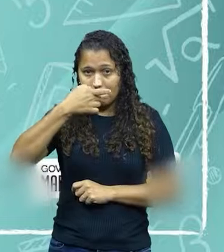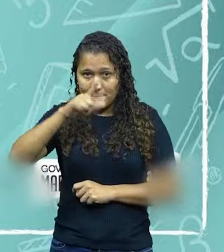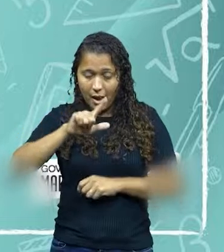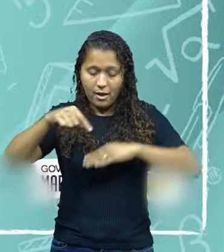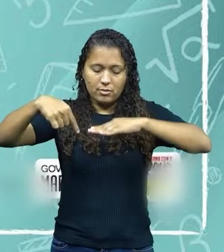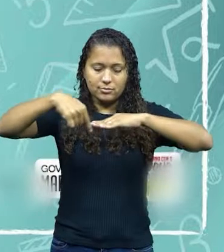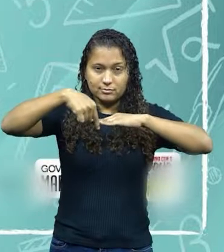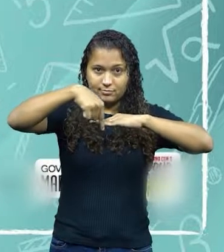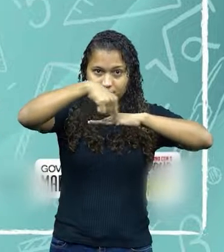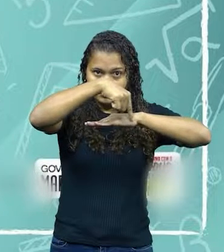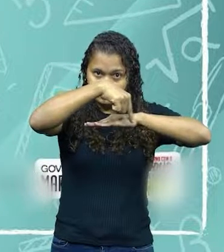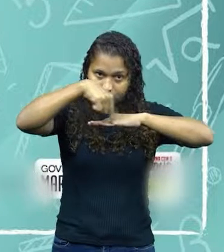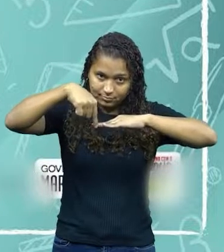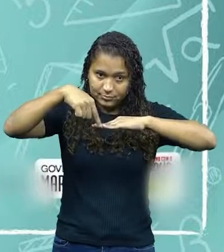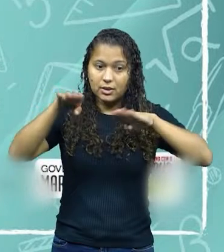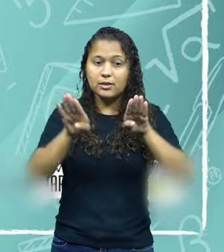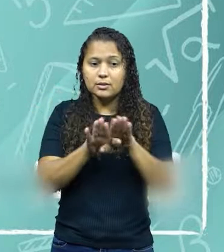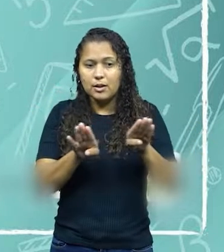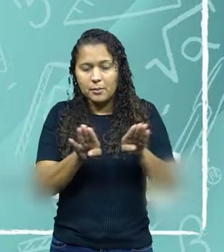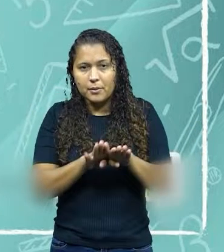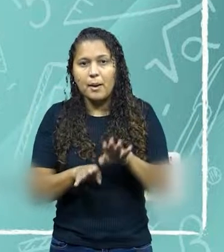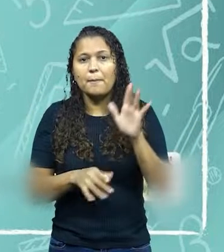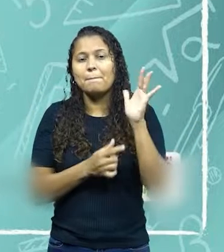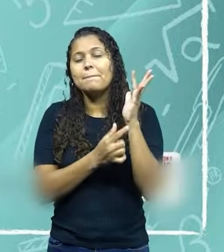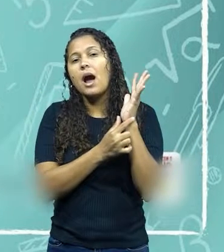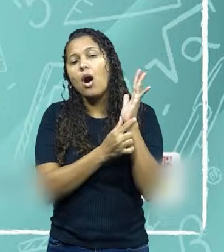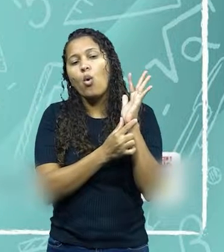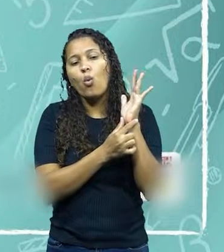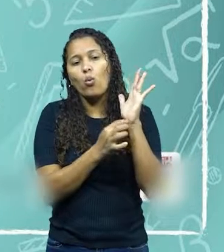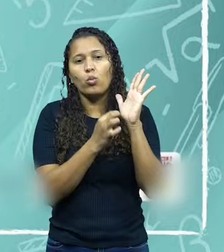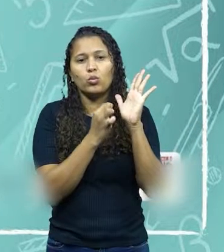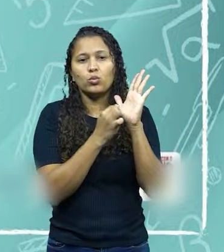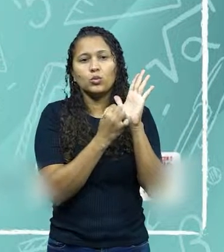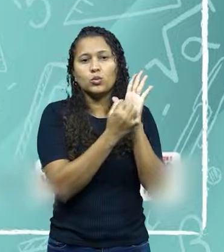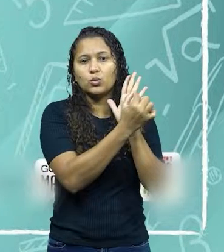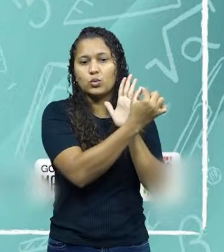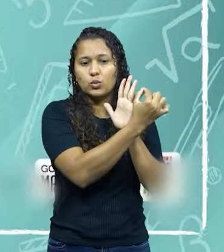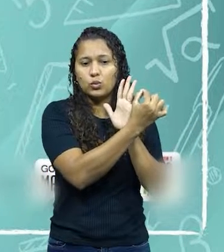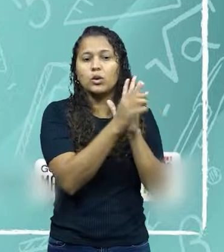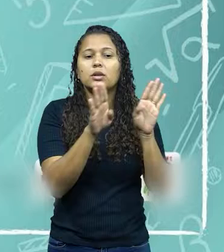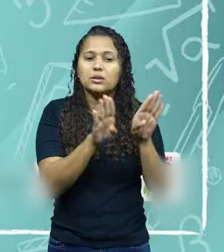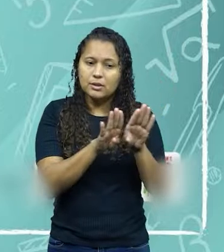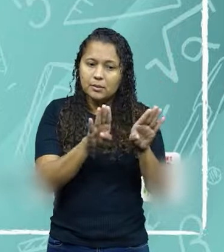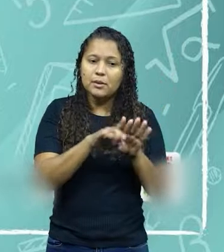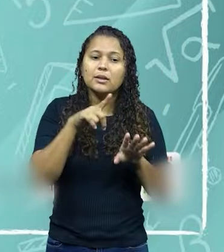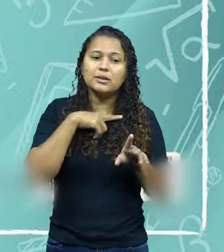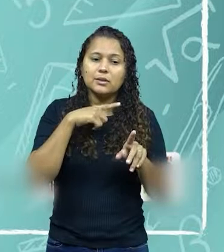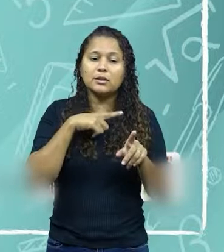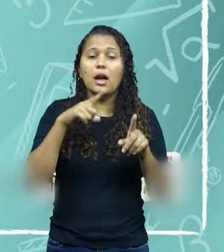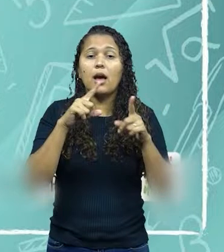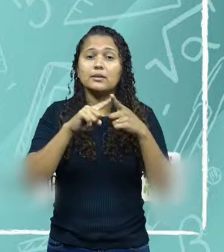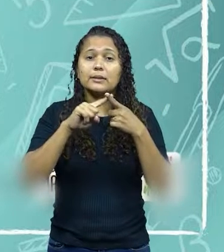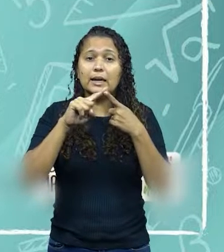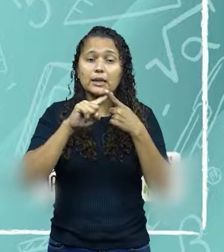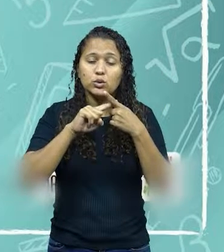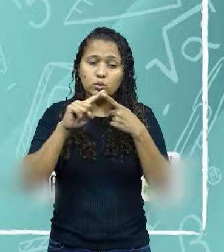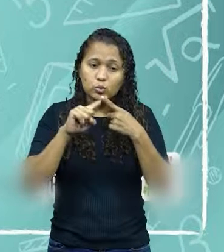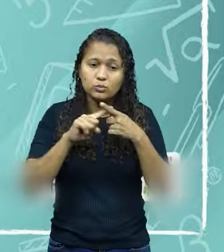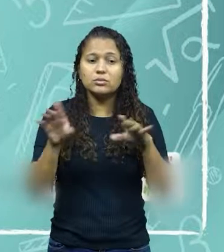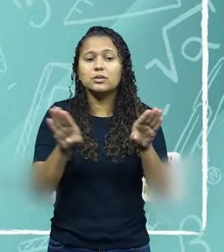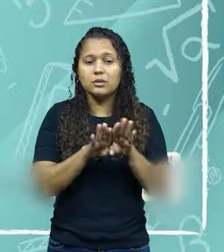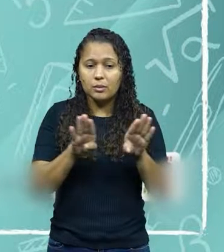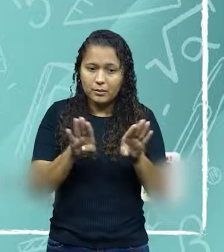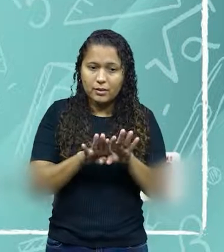do pé, nós também utilizávamos a largura da mão. Além da largura da mão, tinha a largura do dedo